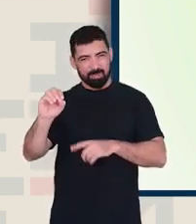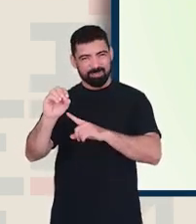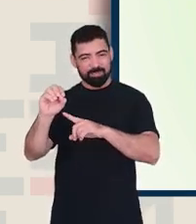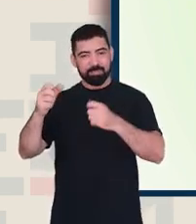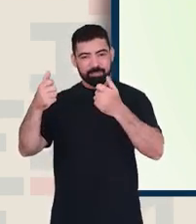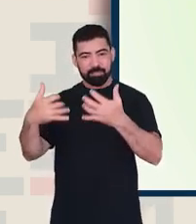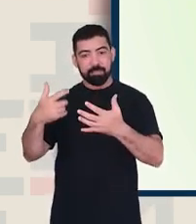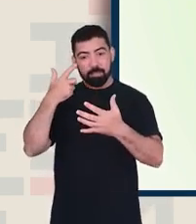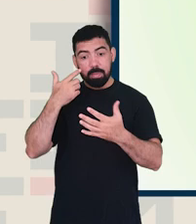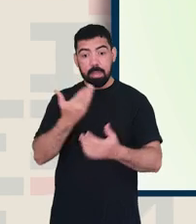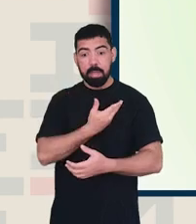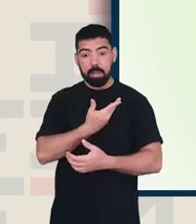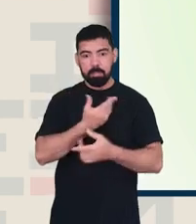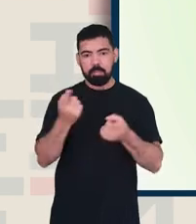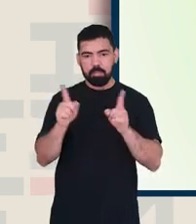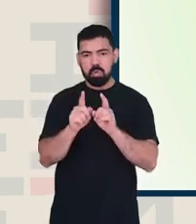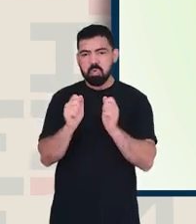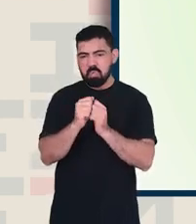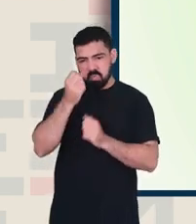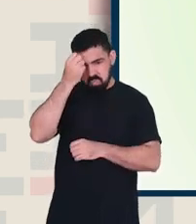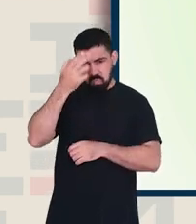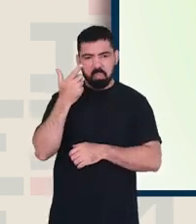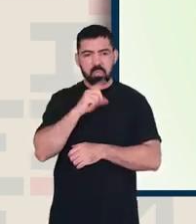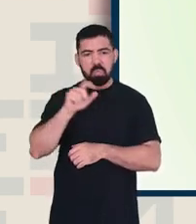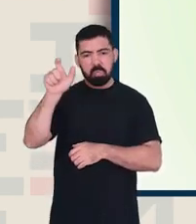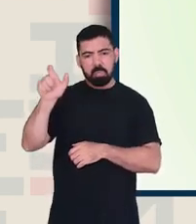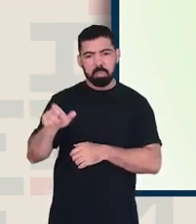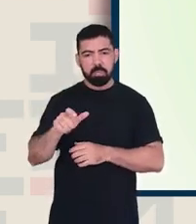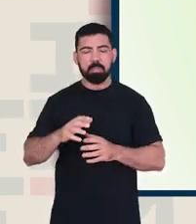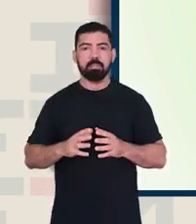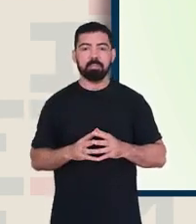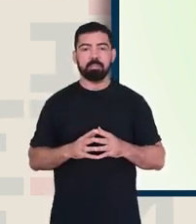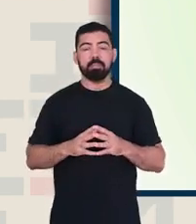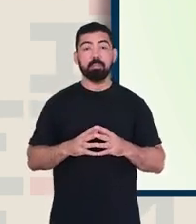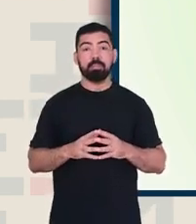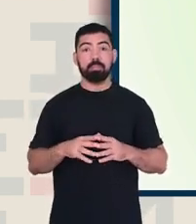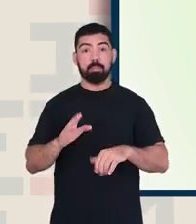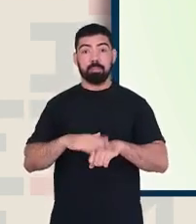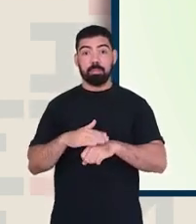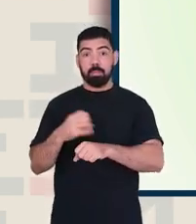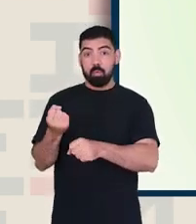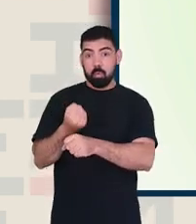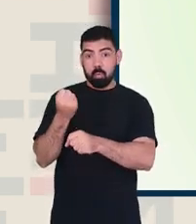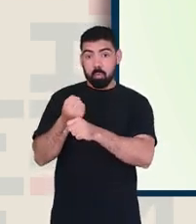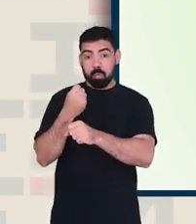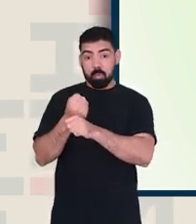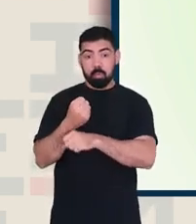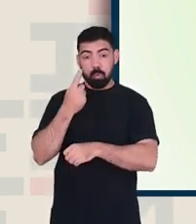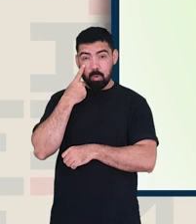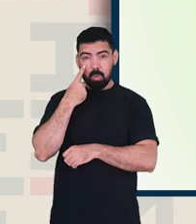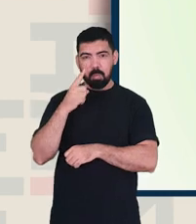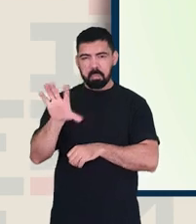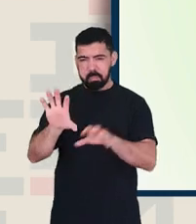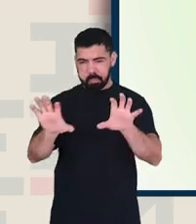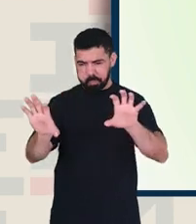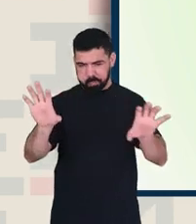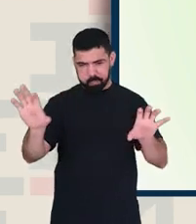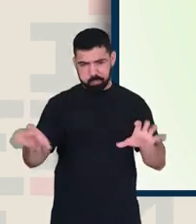e um colega dele, agora não me lembro bem quem, e ele construiu uns